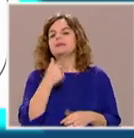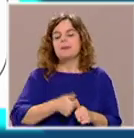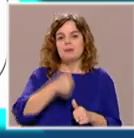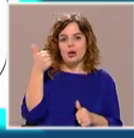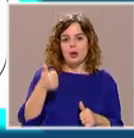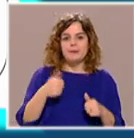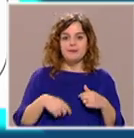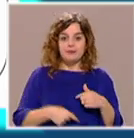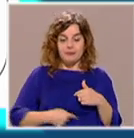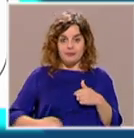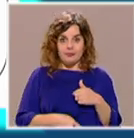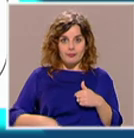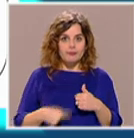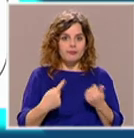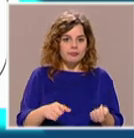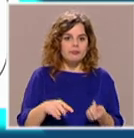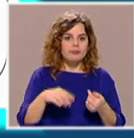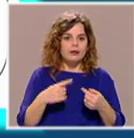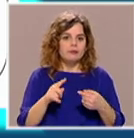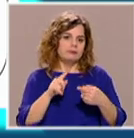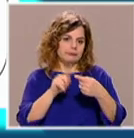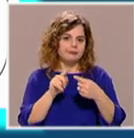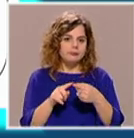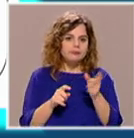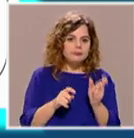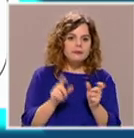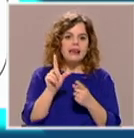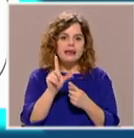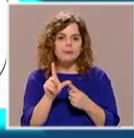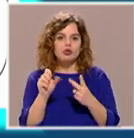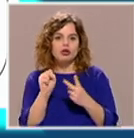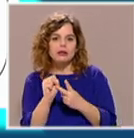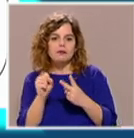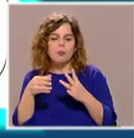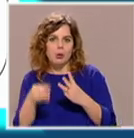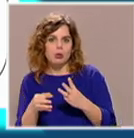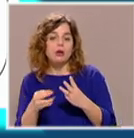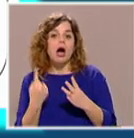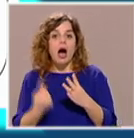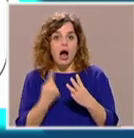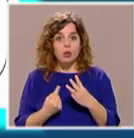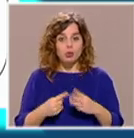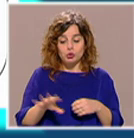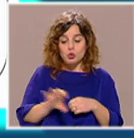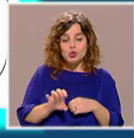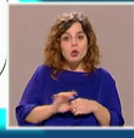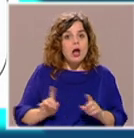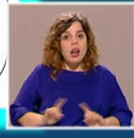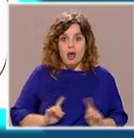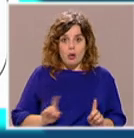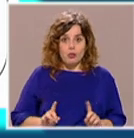que resultam da digestão. Temos os glípidos, os glícidos, os prótidos. E também há nutrientes que não são digeridos ao longo do tubo digestivo, passam